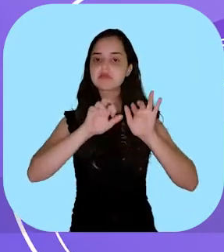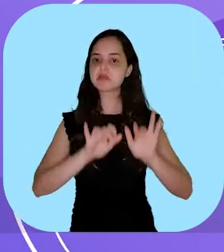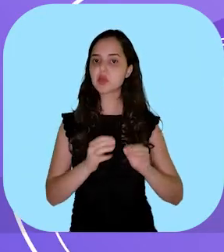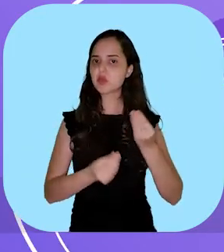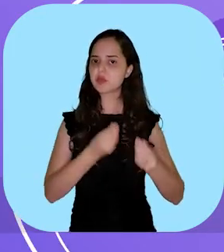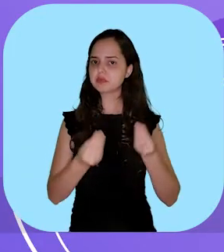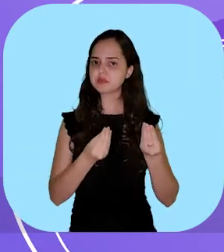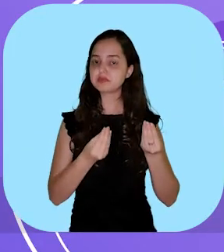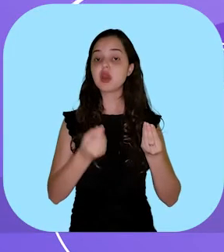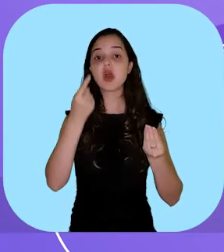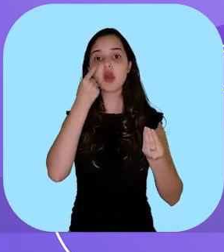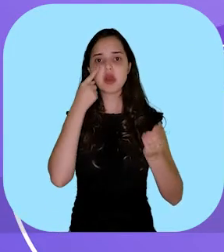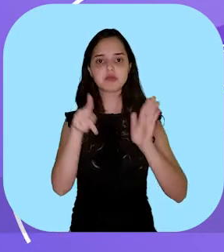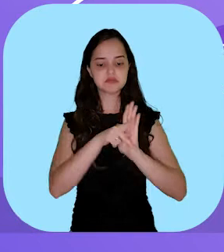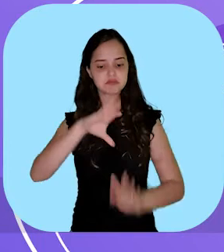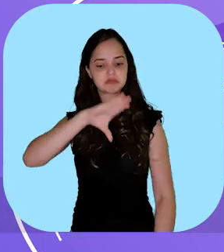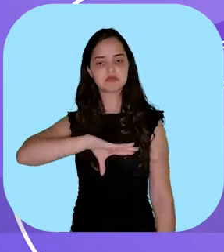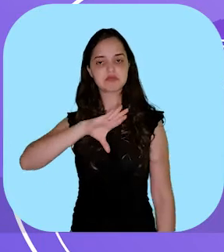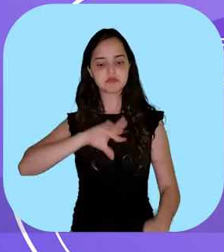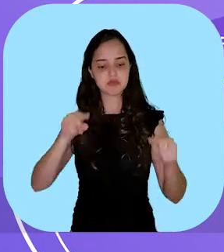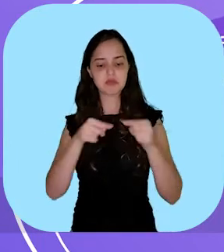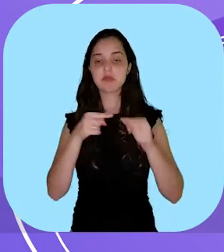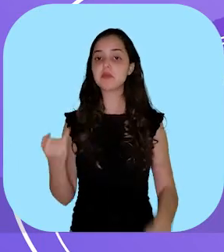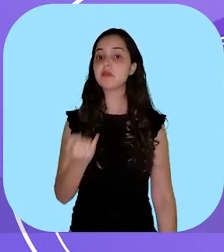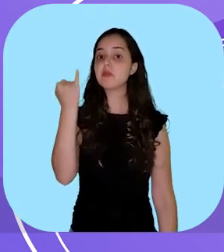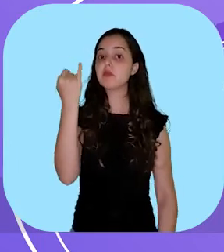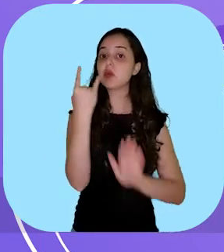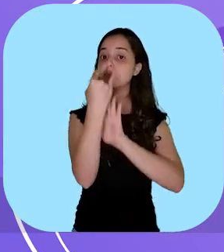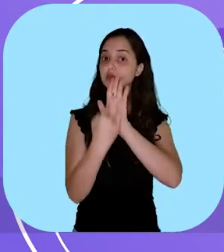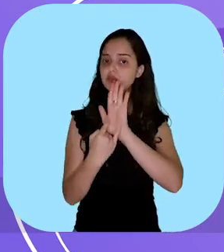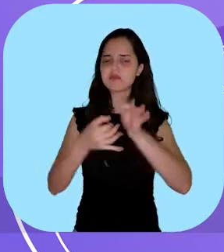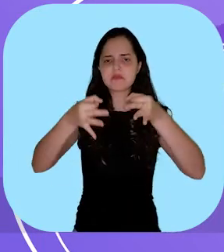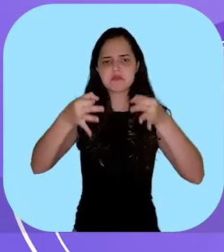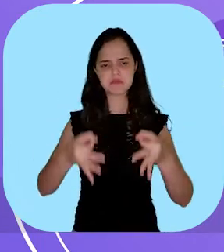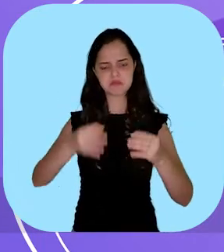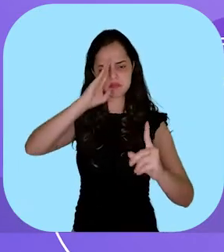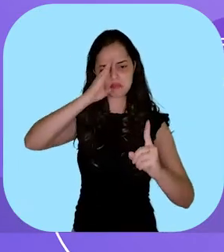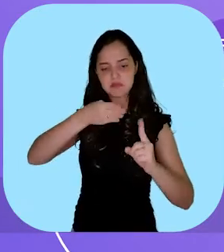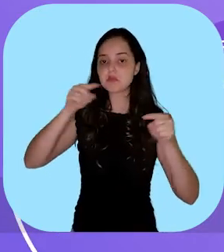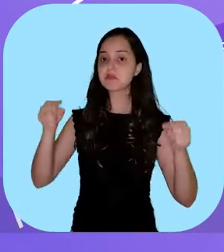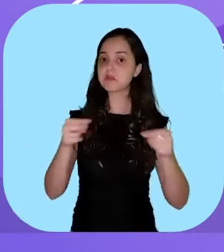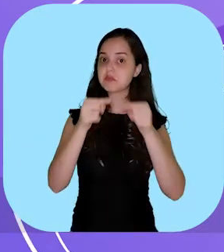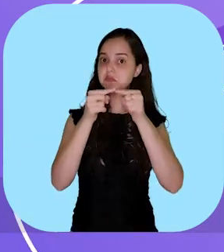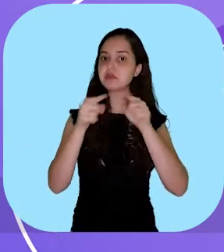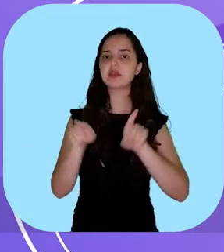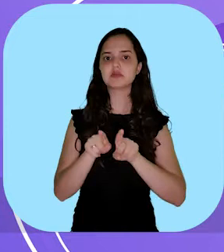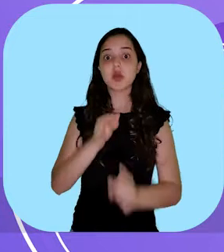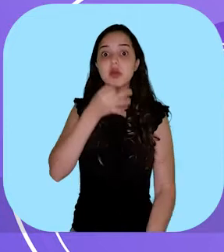escrita. Os princípios da linguagem escrita apontam que o documento deve ser preciso,